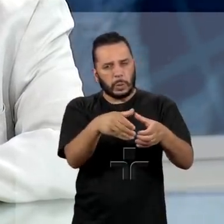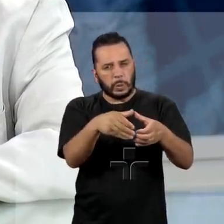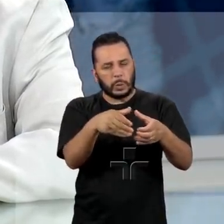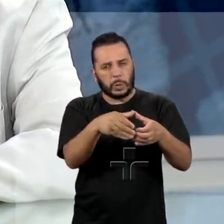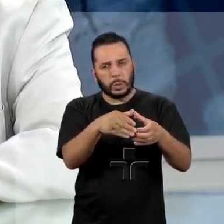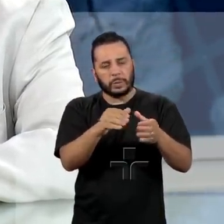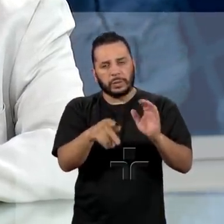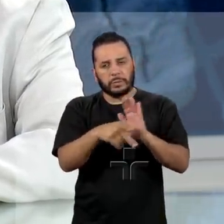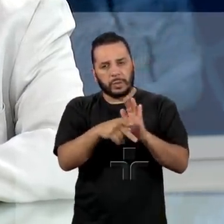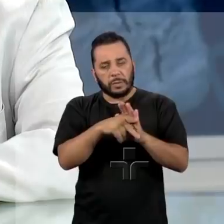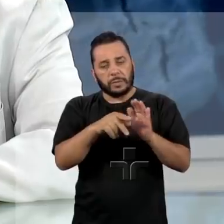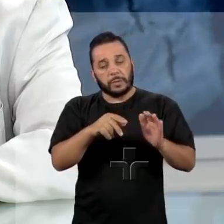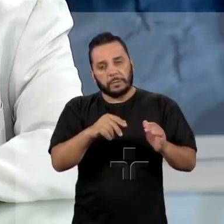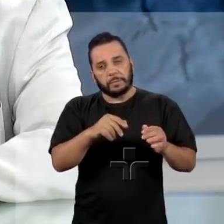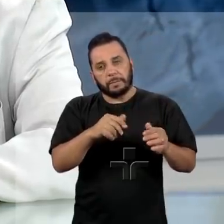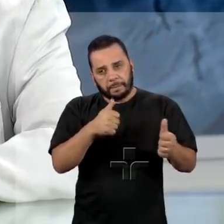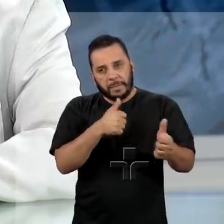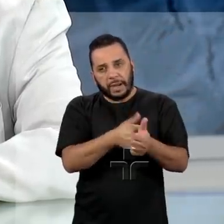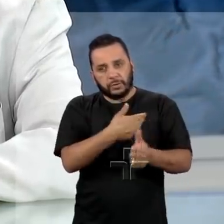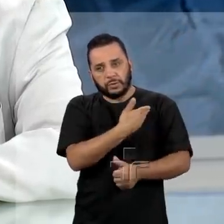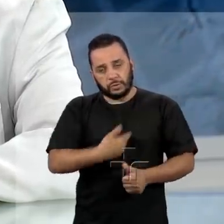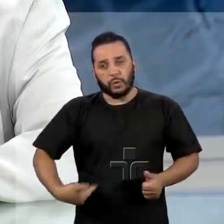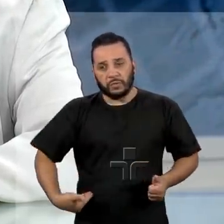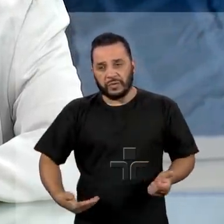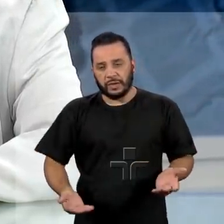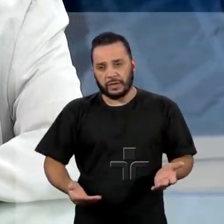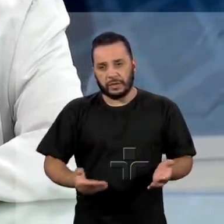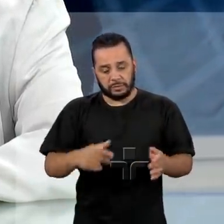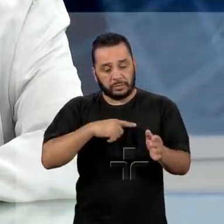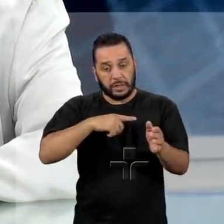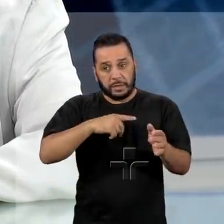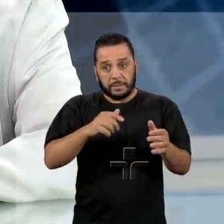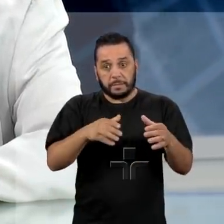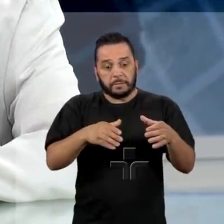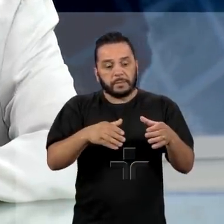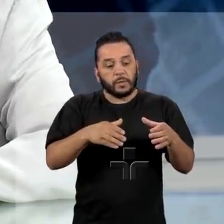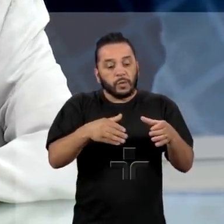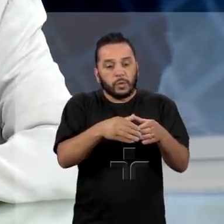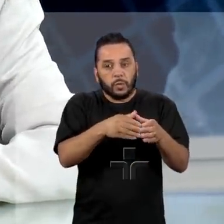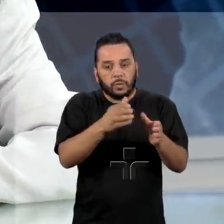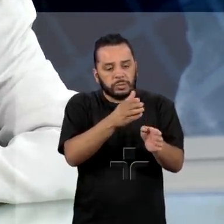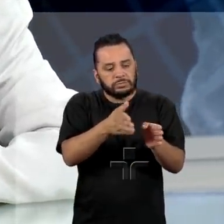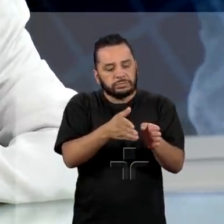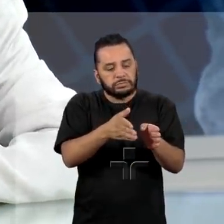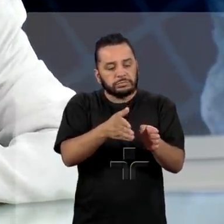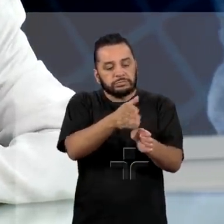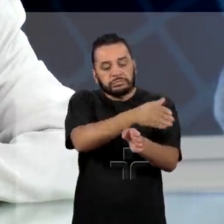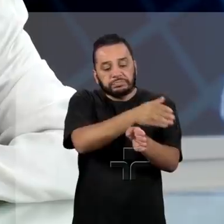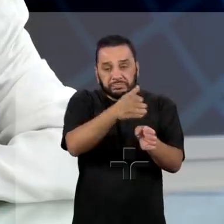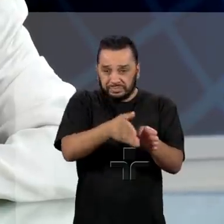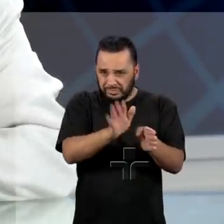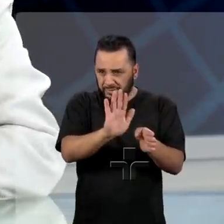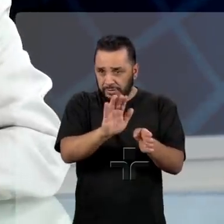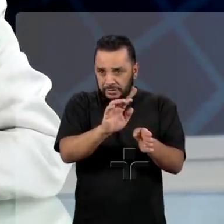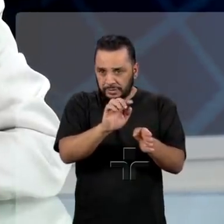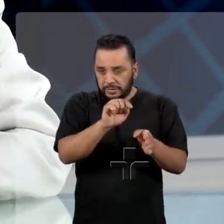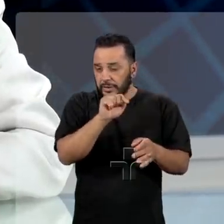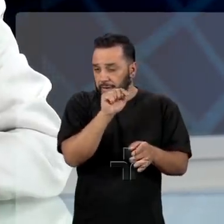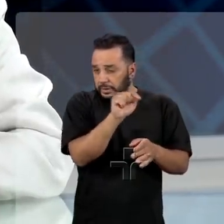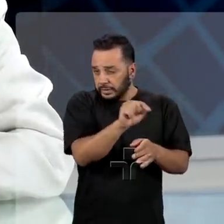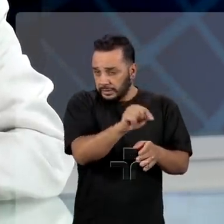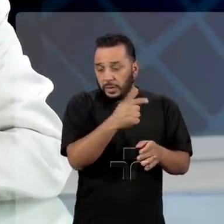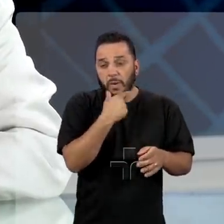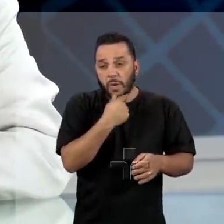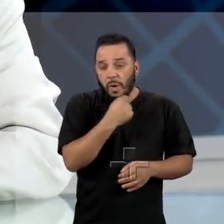Bibi Netanyahu, que é, como se chama na região, ele não é uma pomba, certo? Ele é um falcão, como